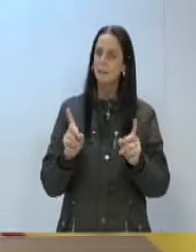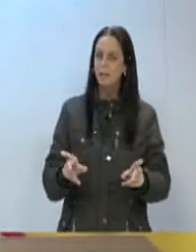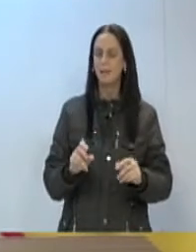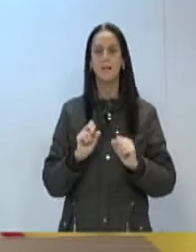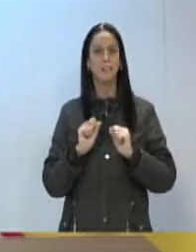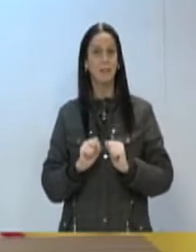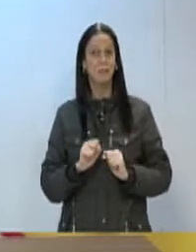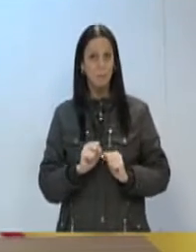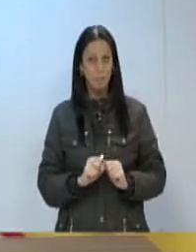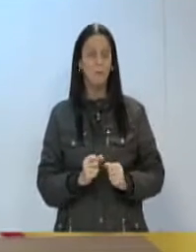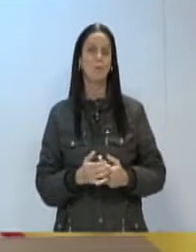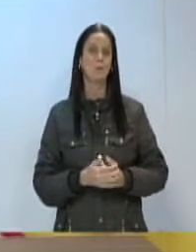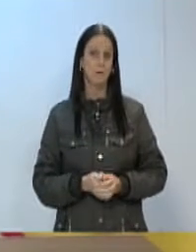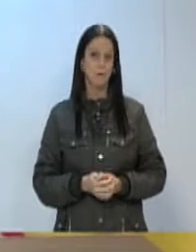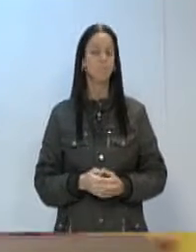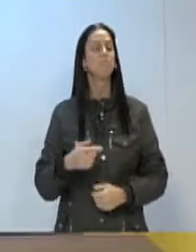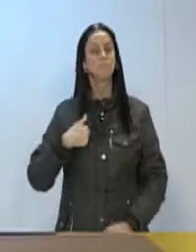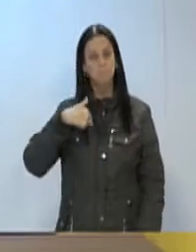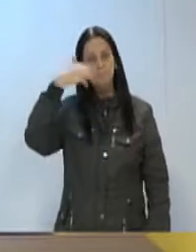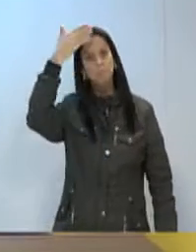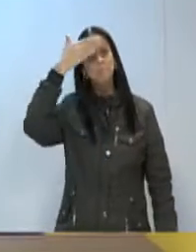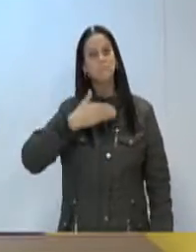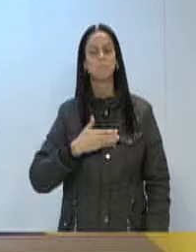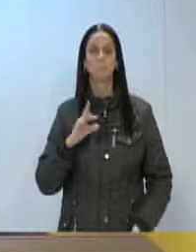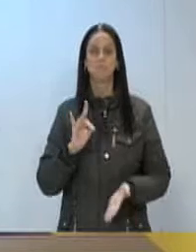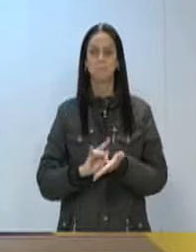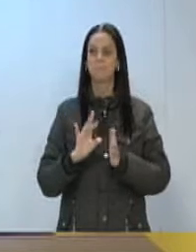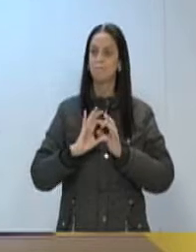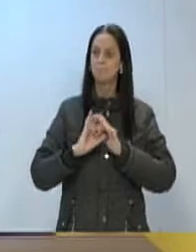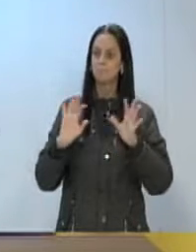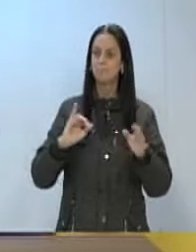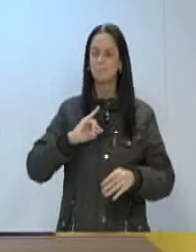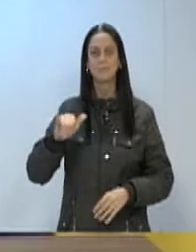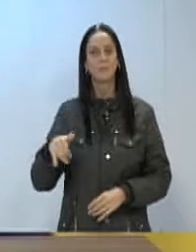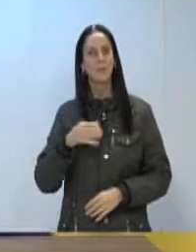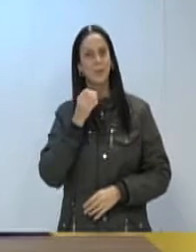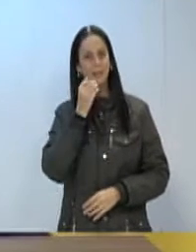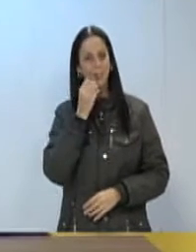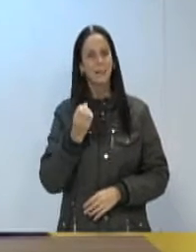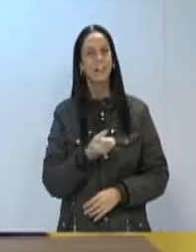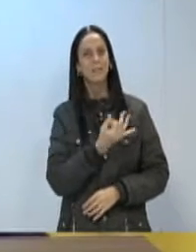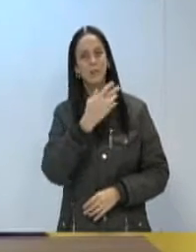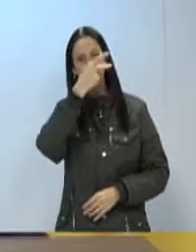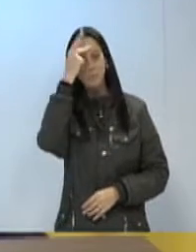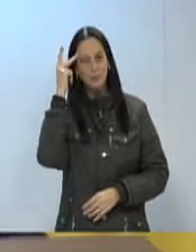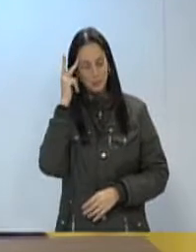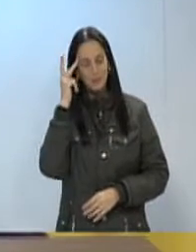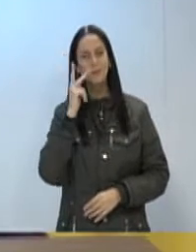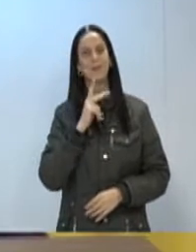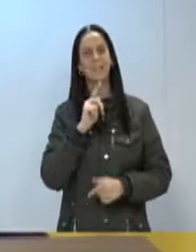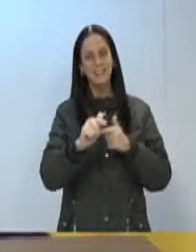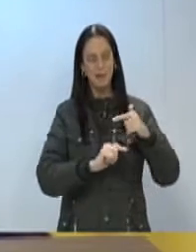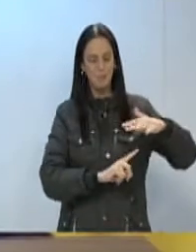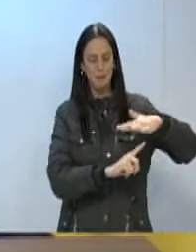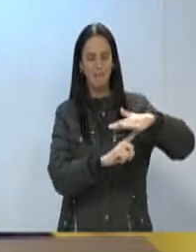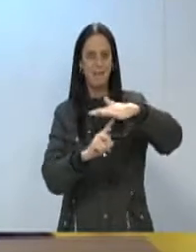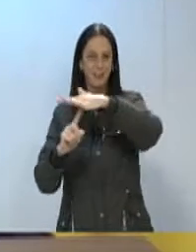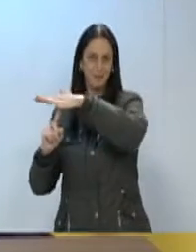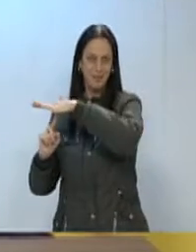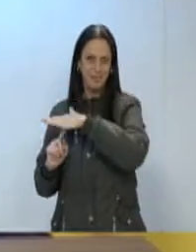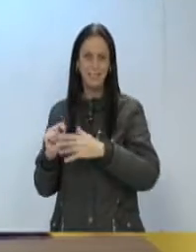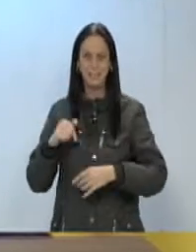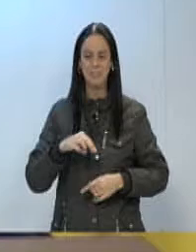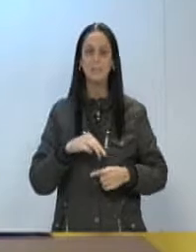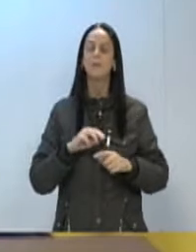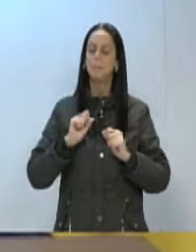a oportunidade eu sou testemunha essa liberdade dessa oportunidade que muitos feirantes têm as diversas feirinhas que nós temos aí pelo